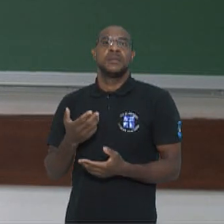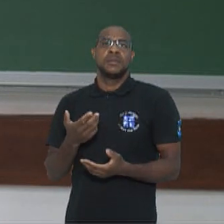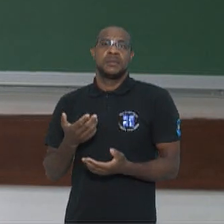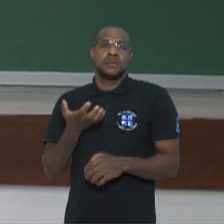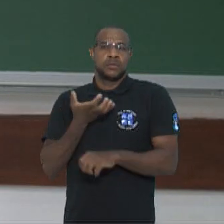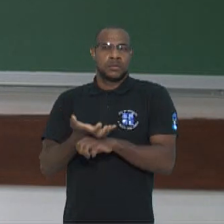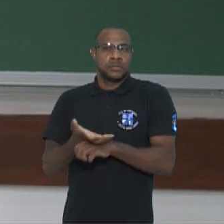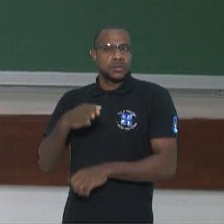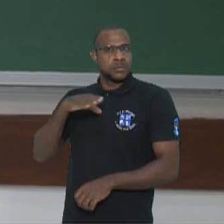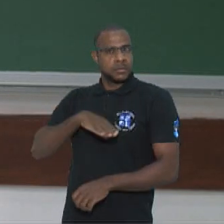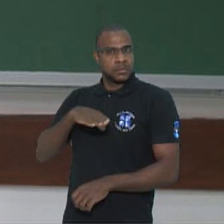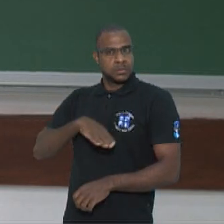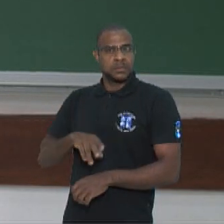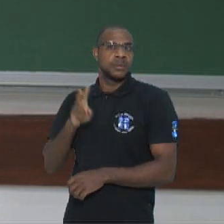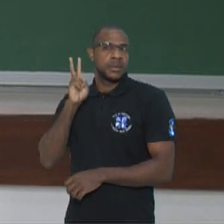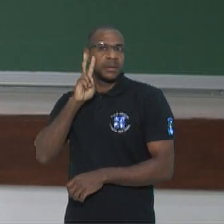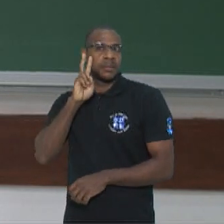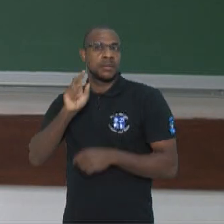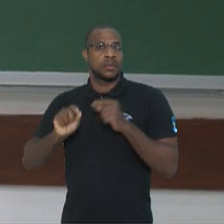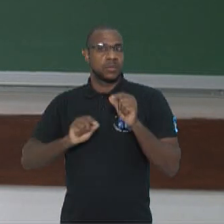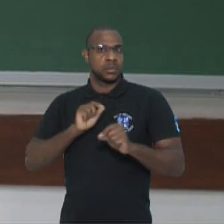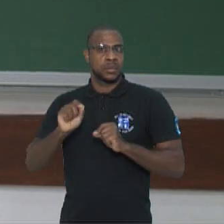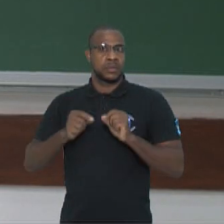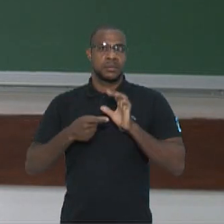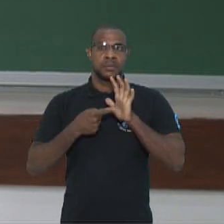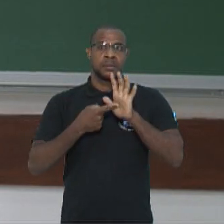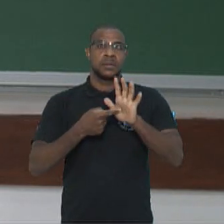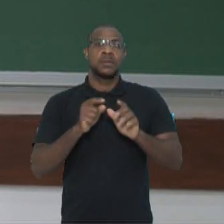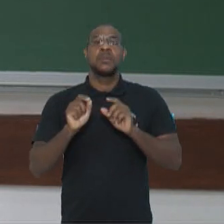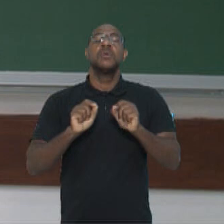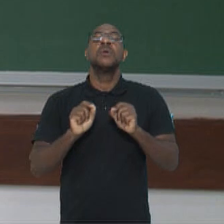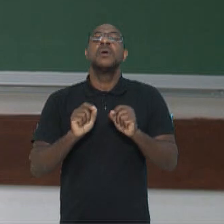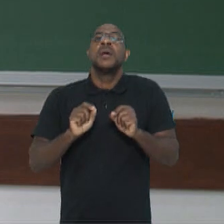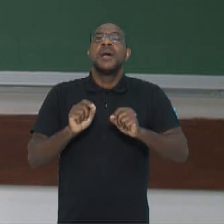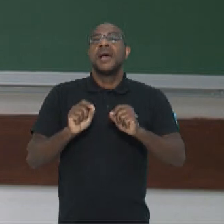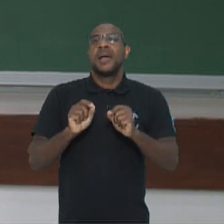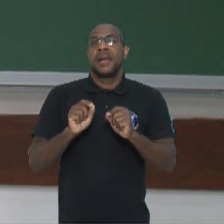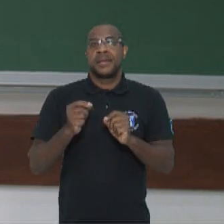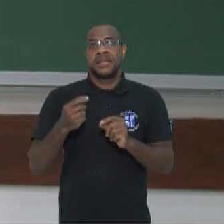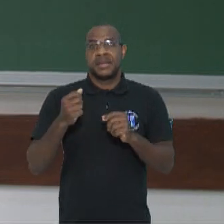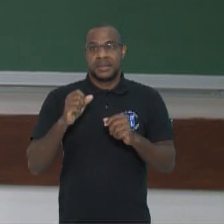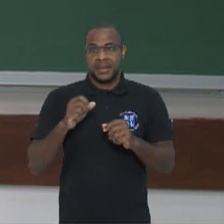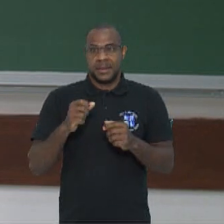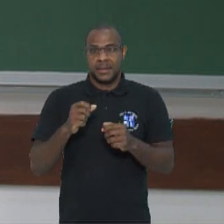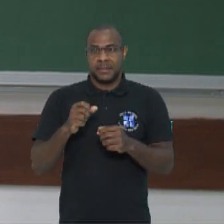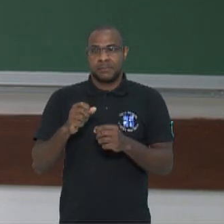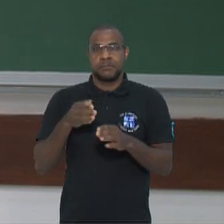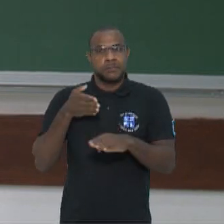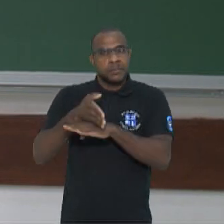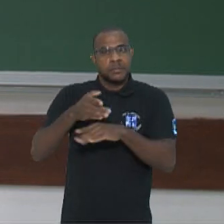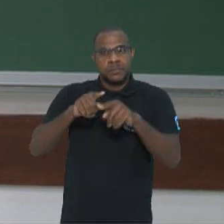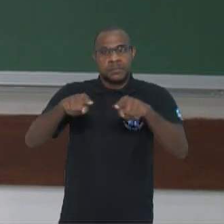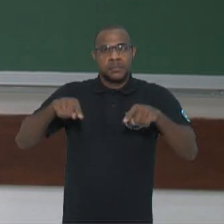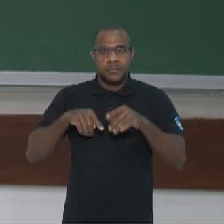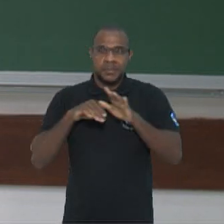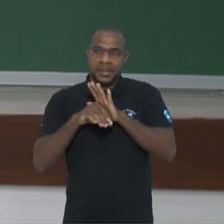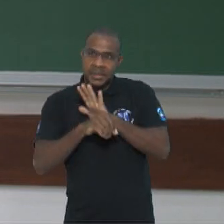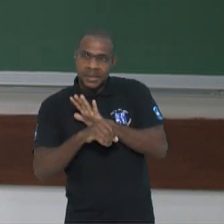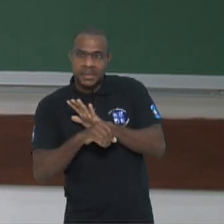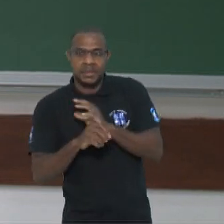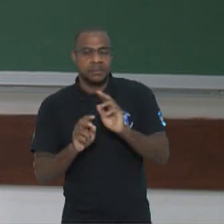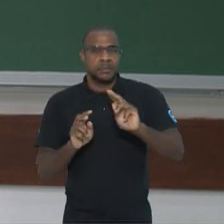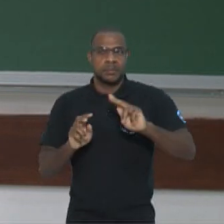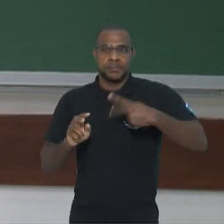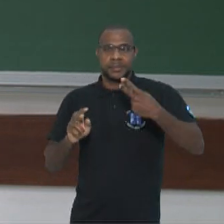de que para que vocês tenham a presença garantida, acessem o Classroom e cliquem lá no primeiro